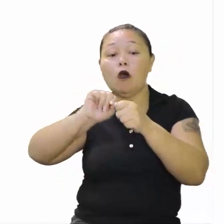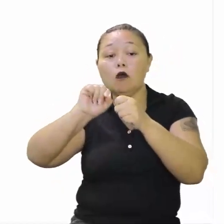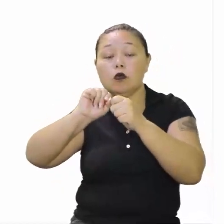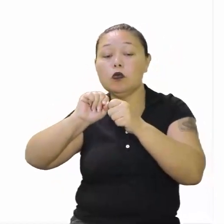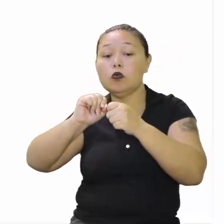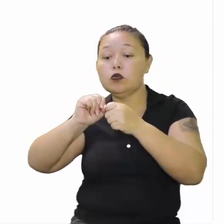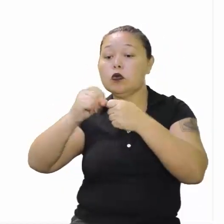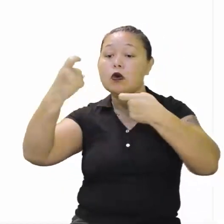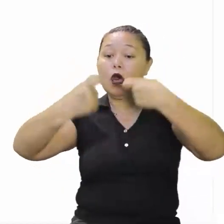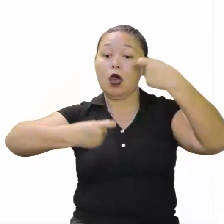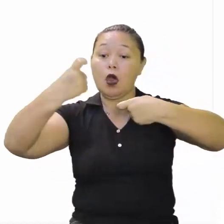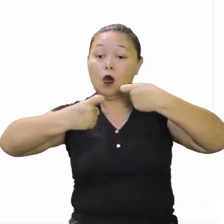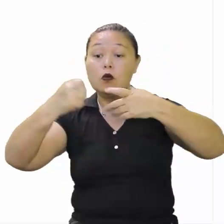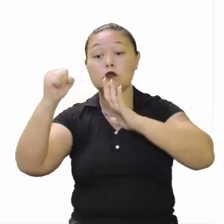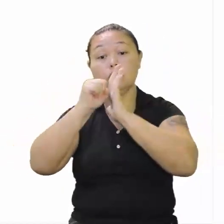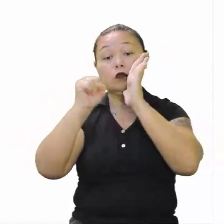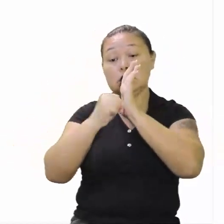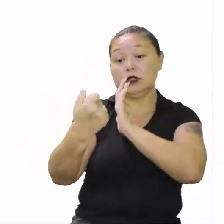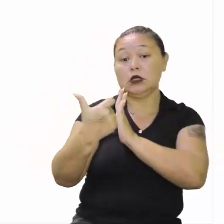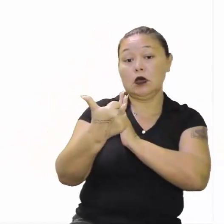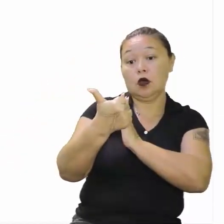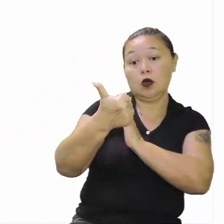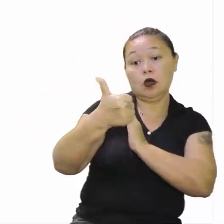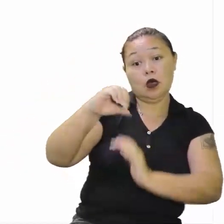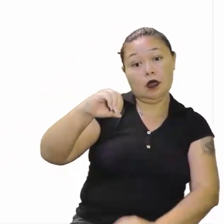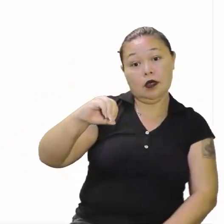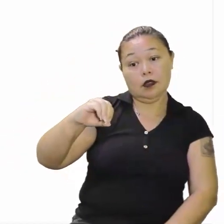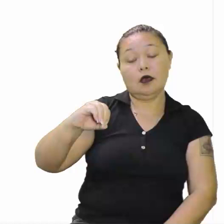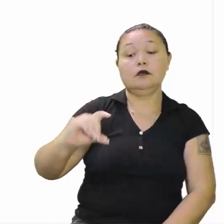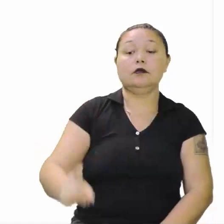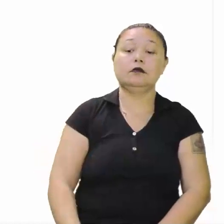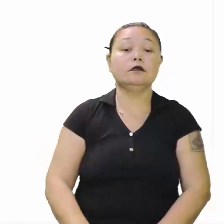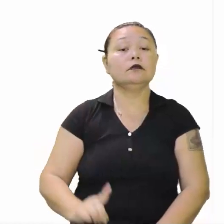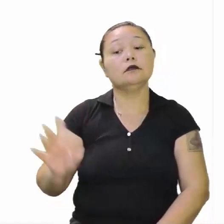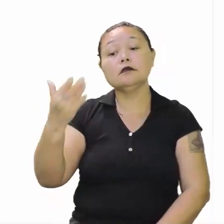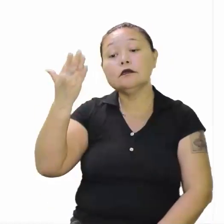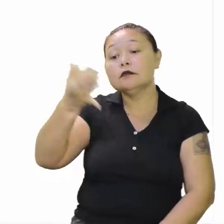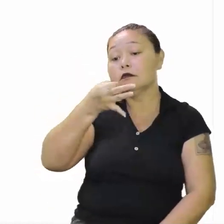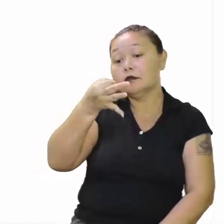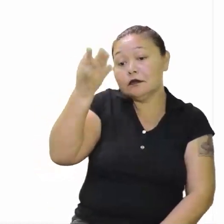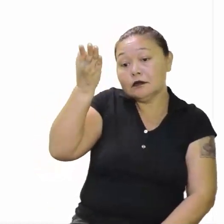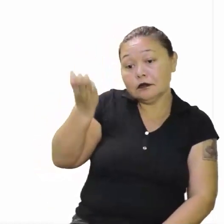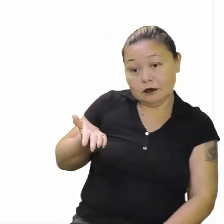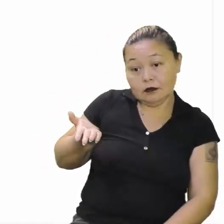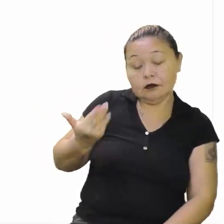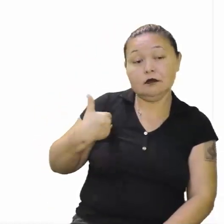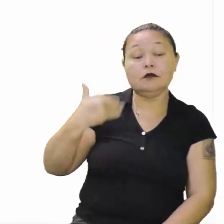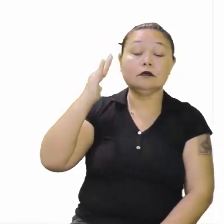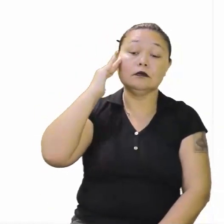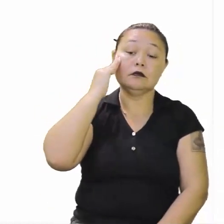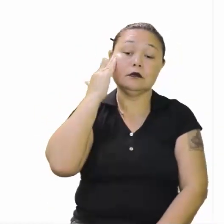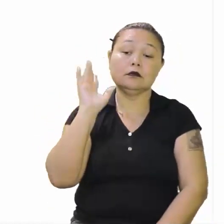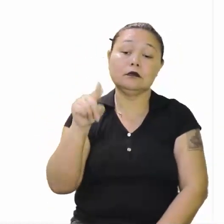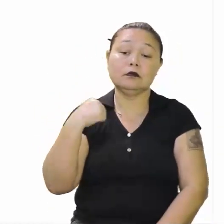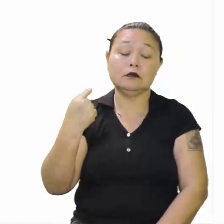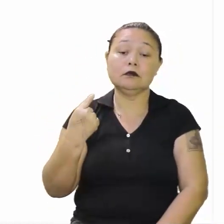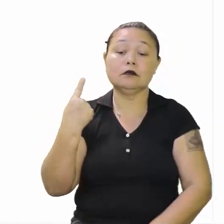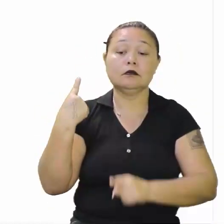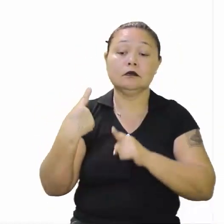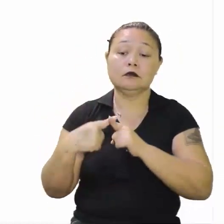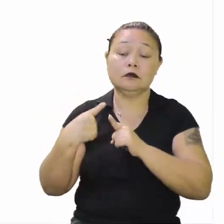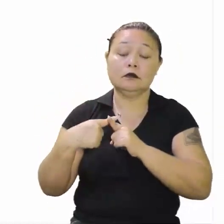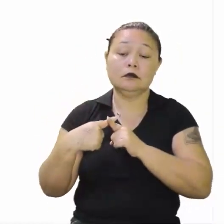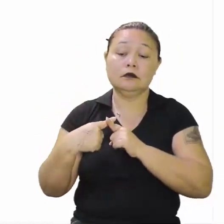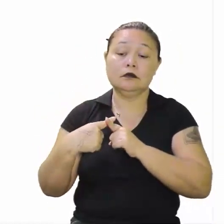XX. Valeu aí? Então, diante desse comentário, nós agora entendemos por que,